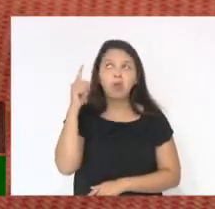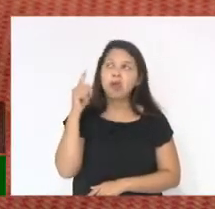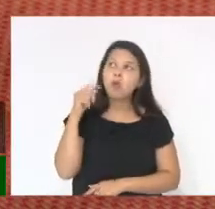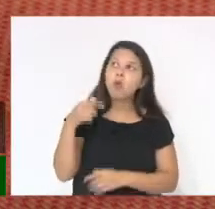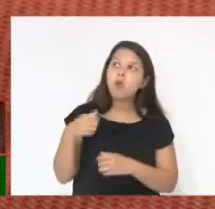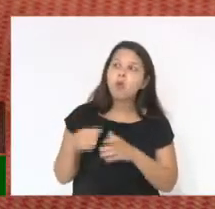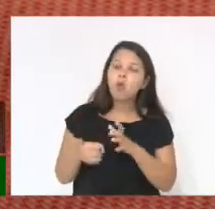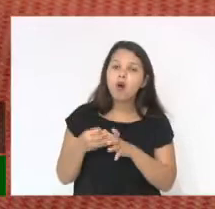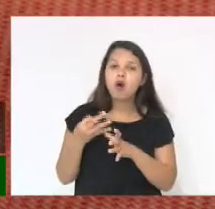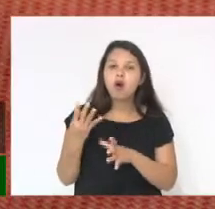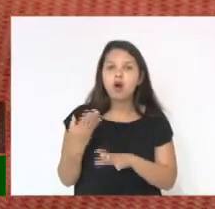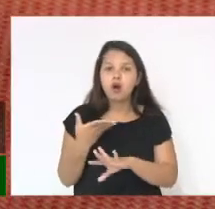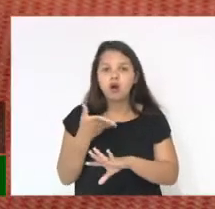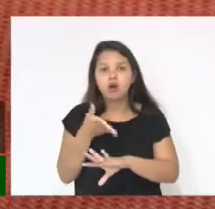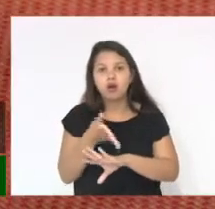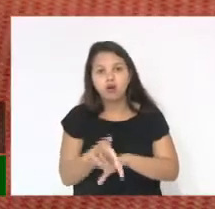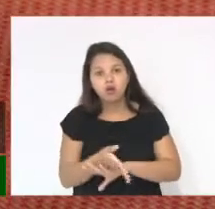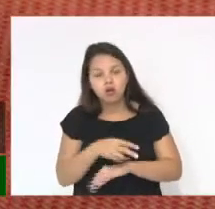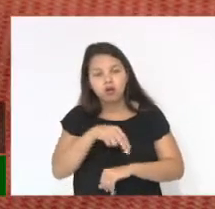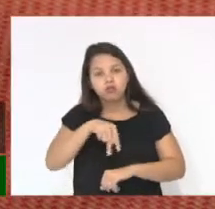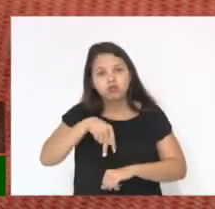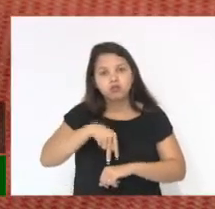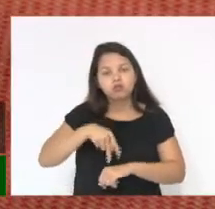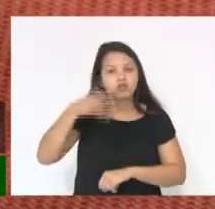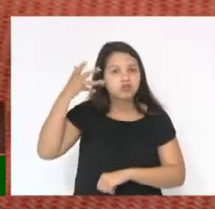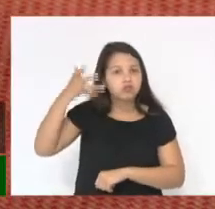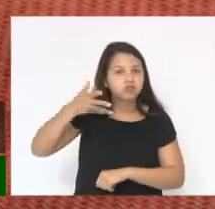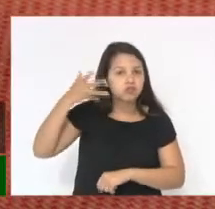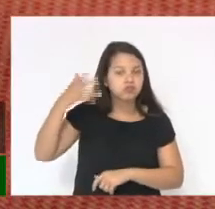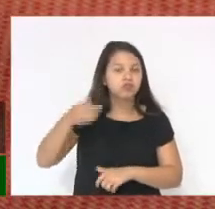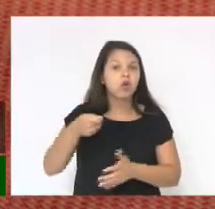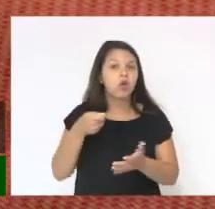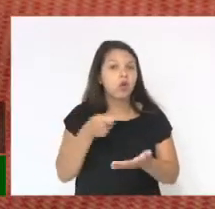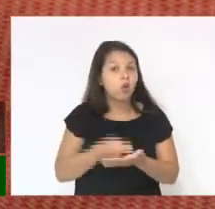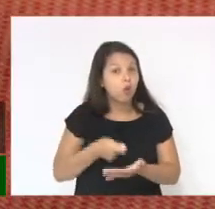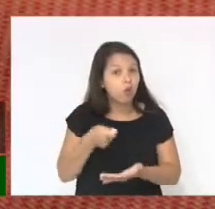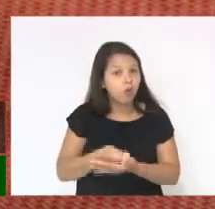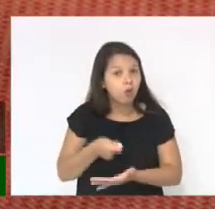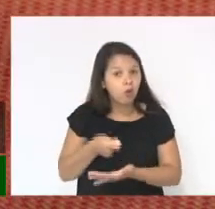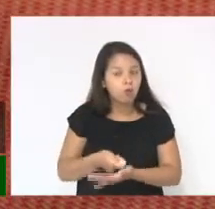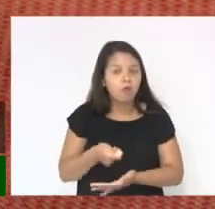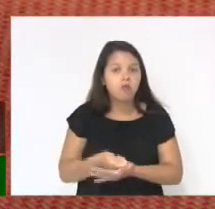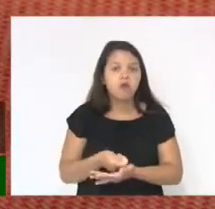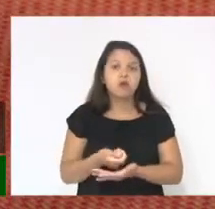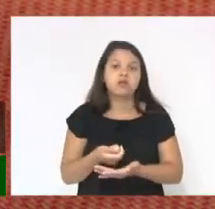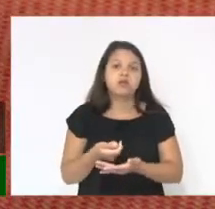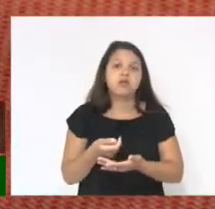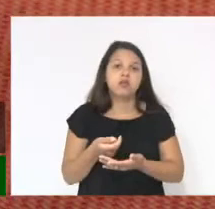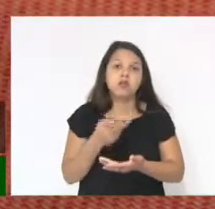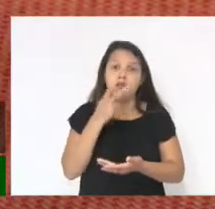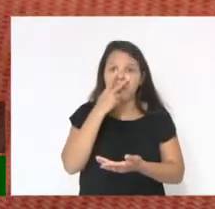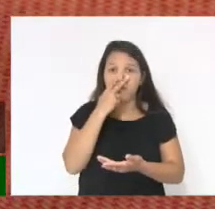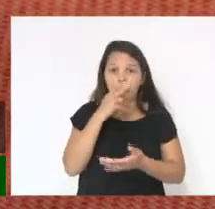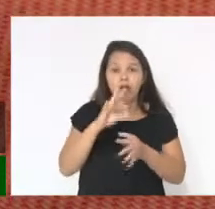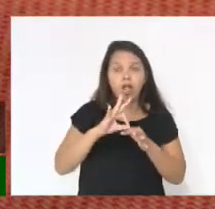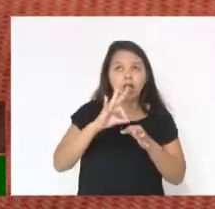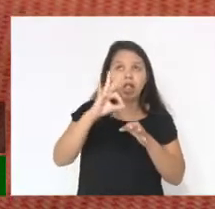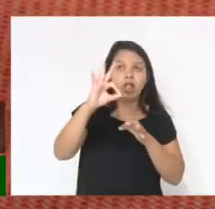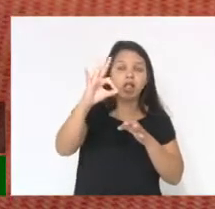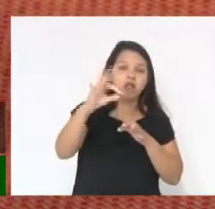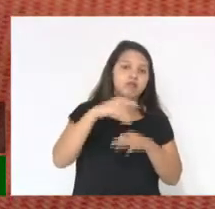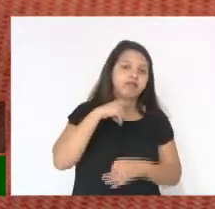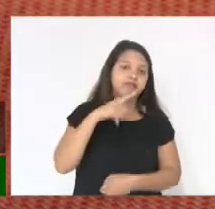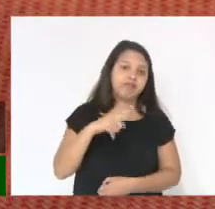estive aqui na tribuna cobrando essas providências, que me parece distante. É